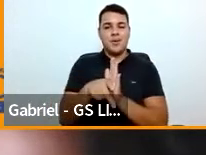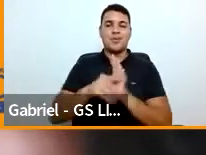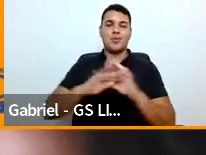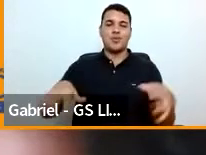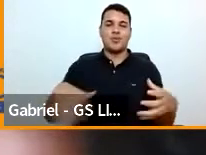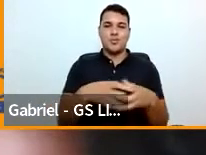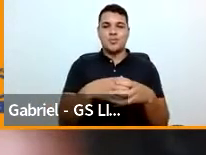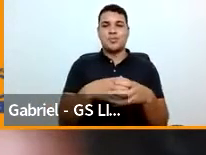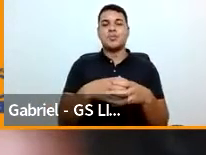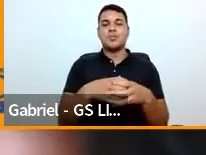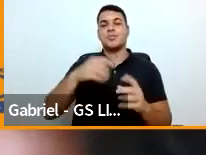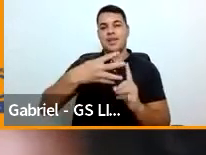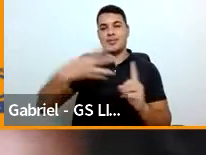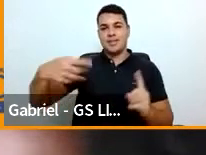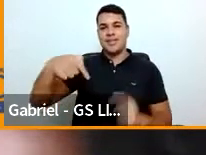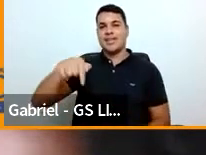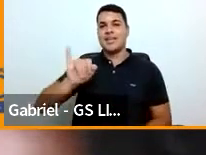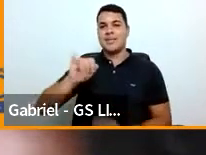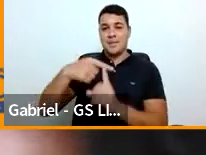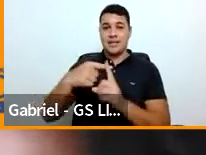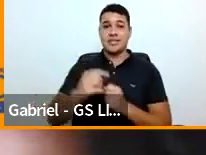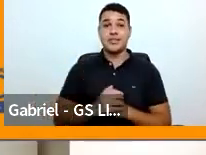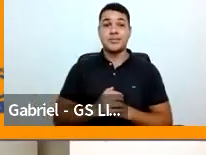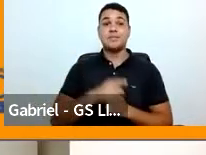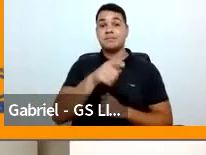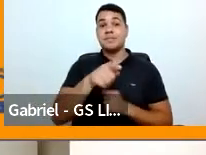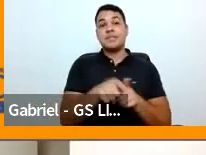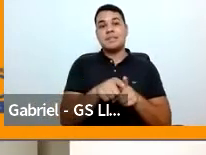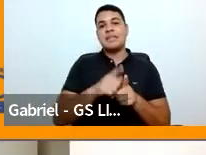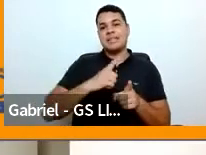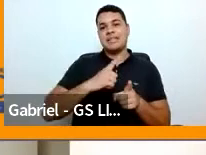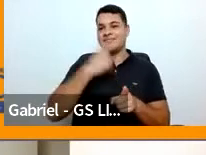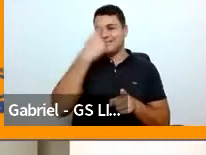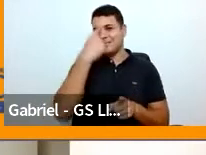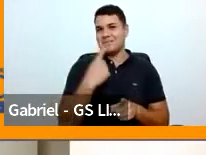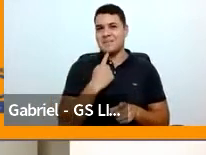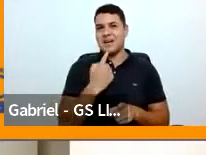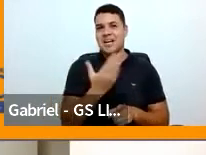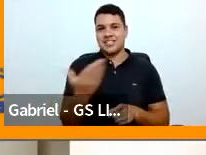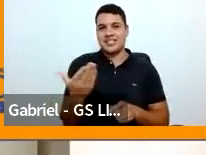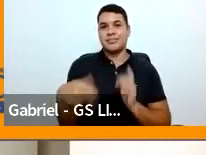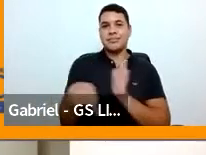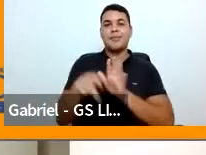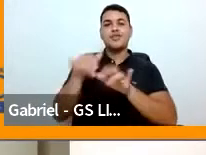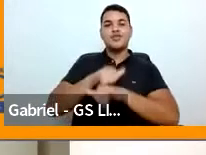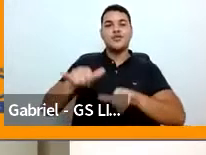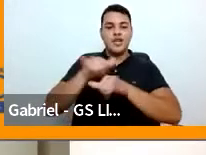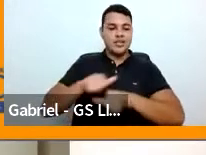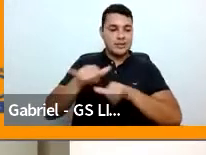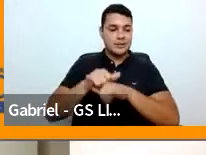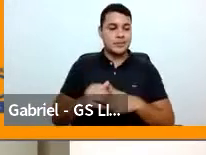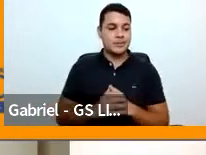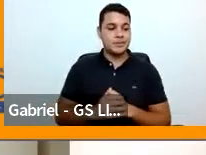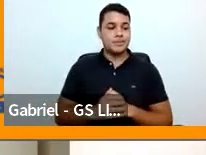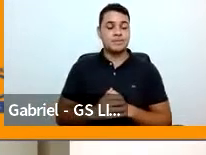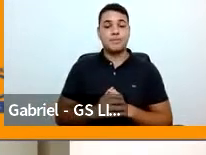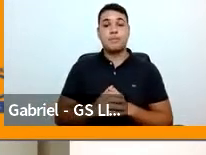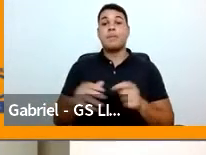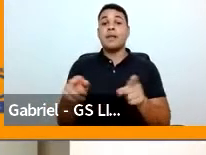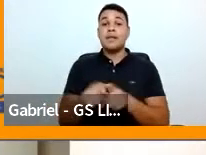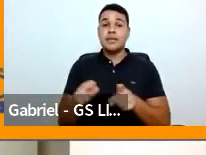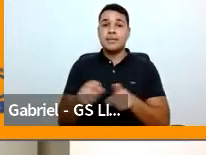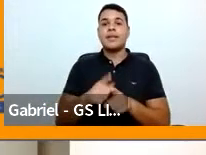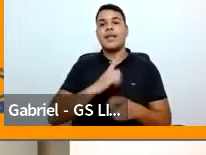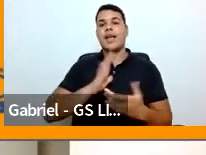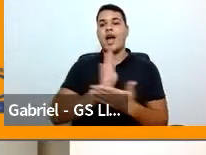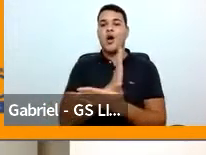Aí também são outros cartazes, né, gente, exemplificando essas ações que a gente tem feito. Aqui tem uma foto, tem algumas fotos das nossas